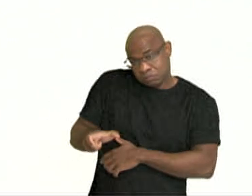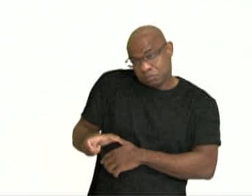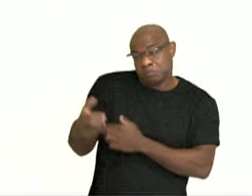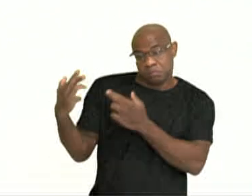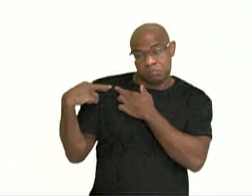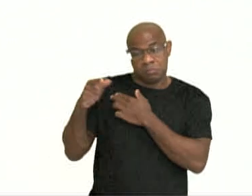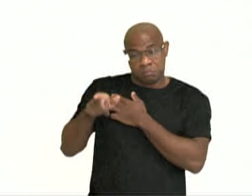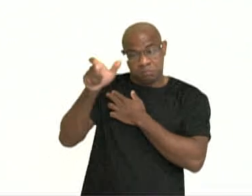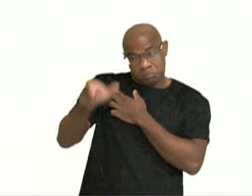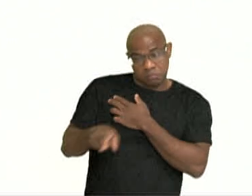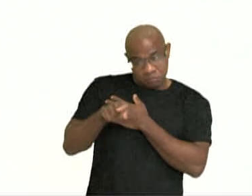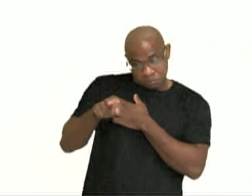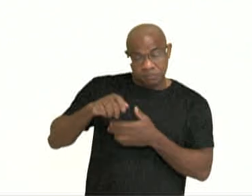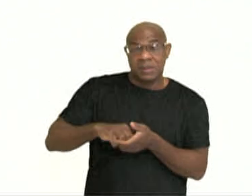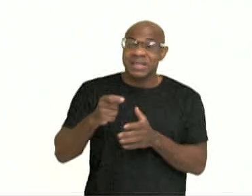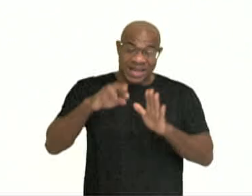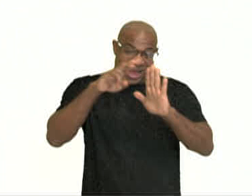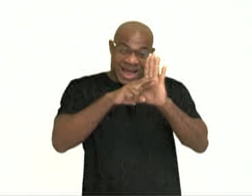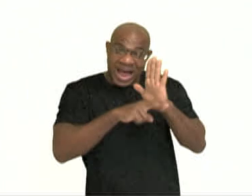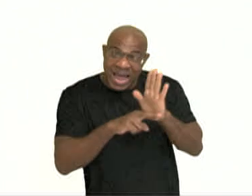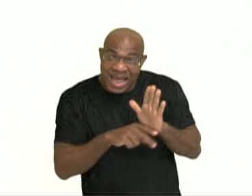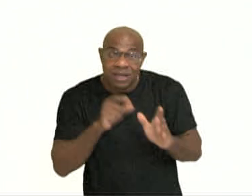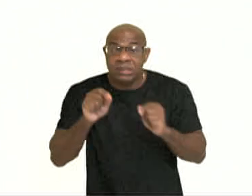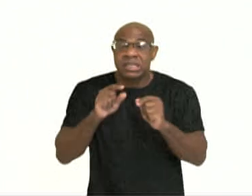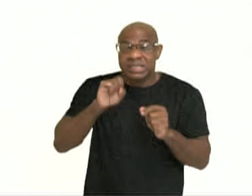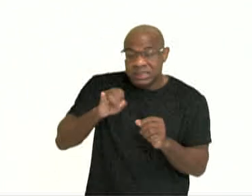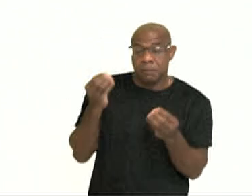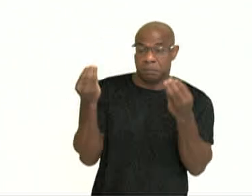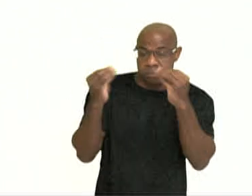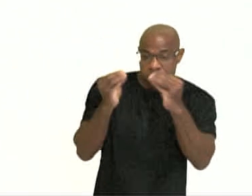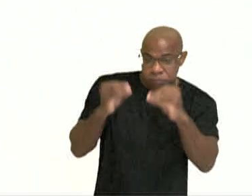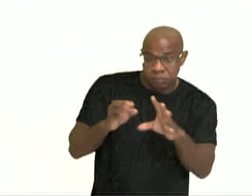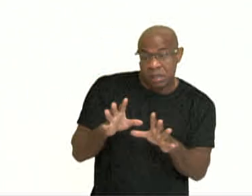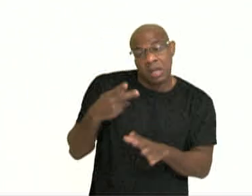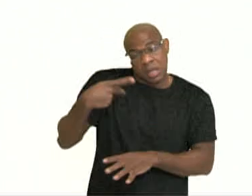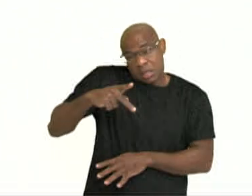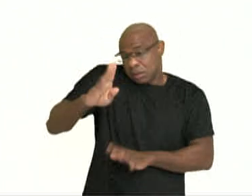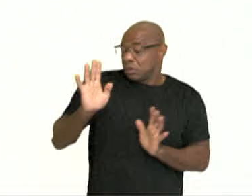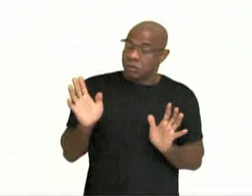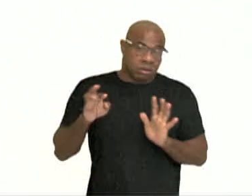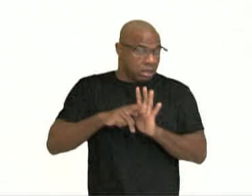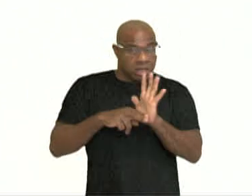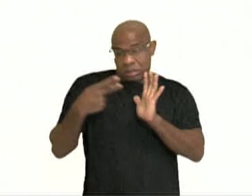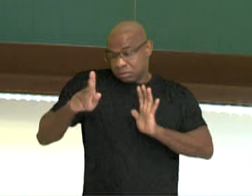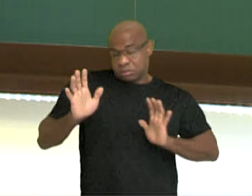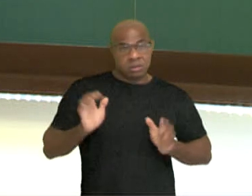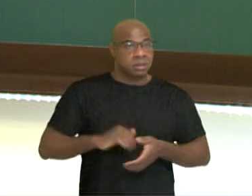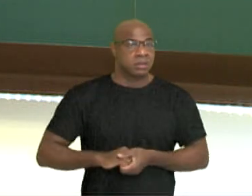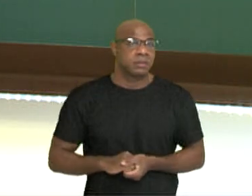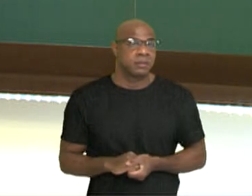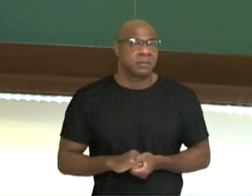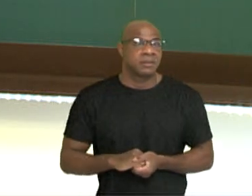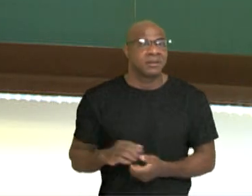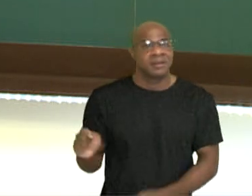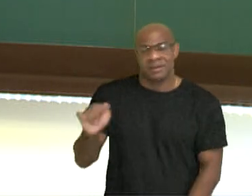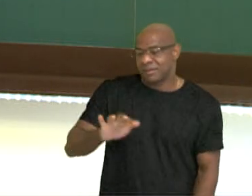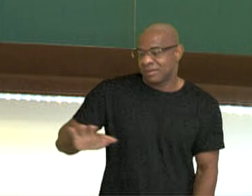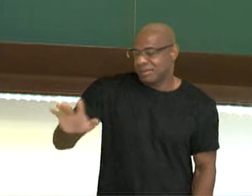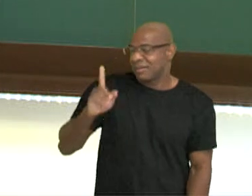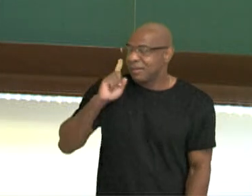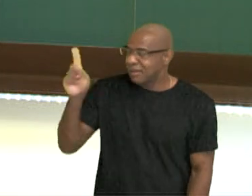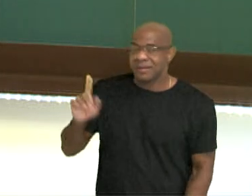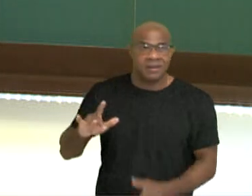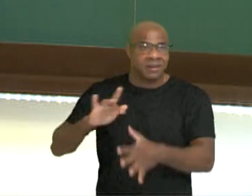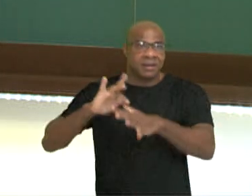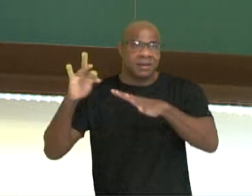régua para saber se o conteúdo deve ou não ser colocado nas redes é sua. Coloquei uma ecografia aqui para você ver as